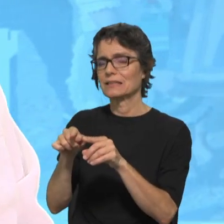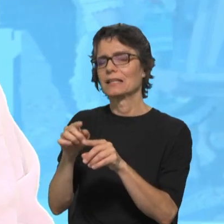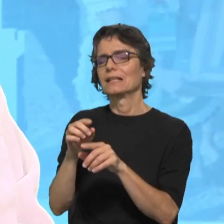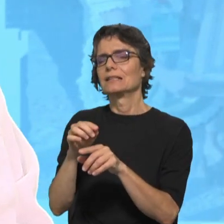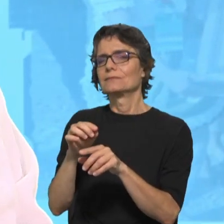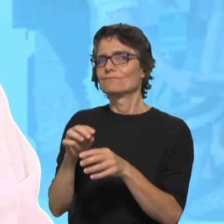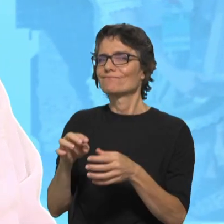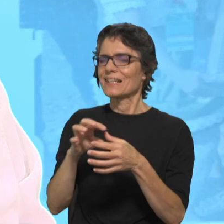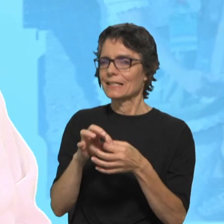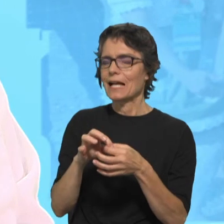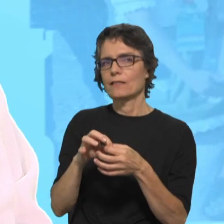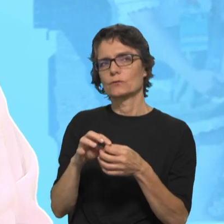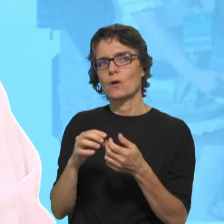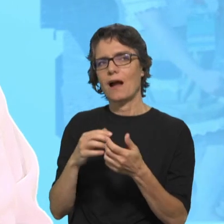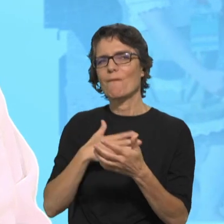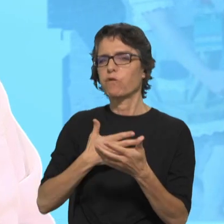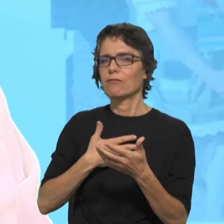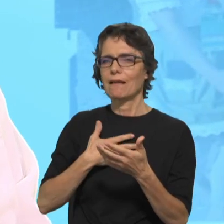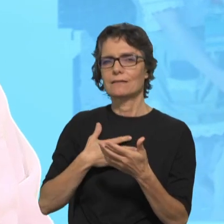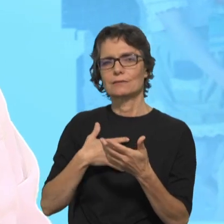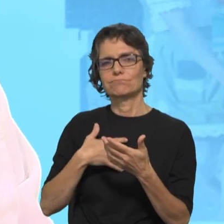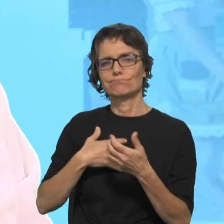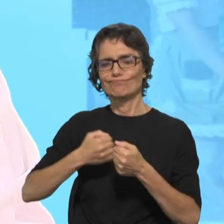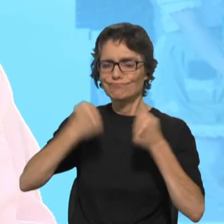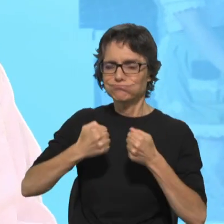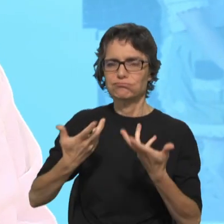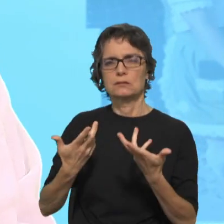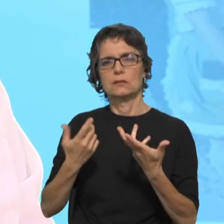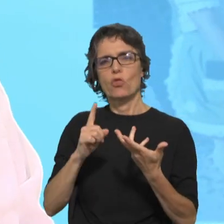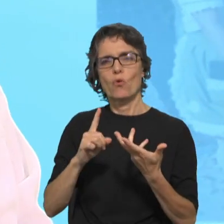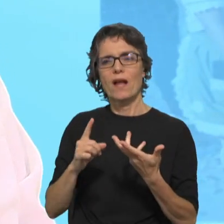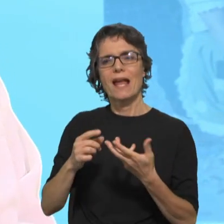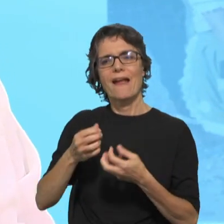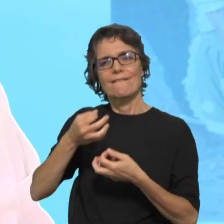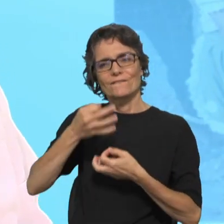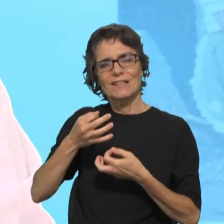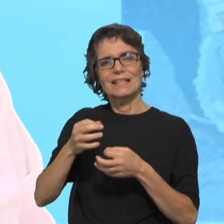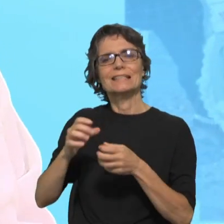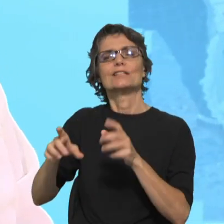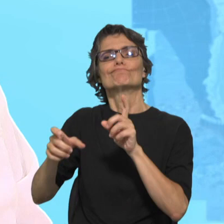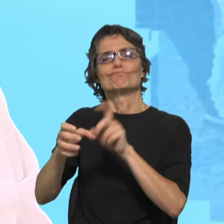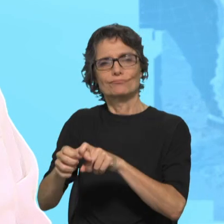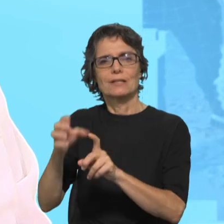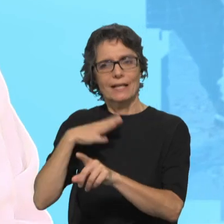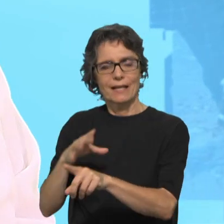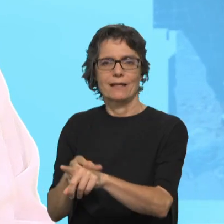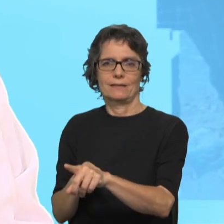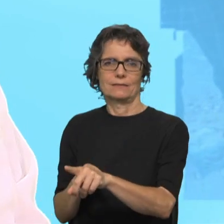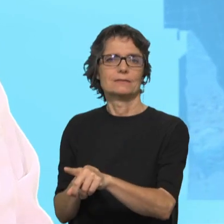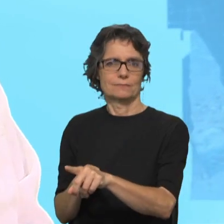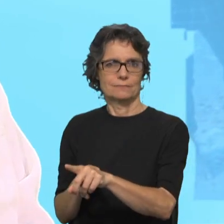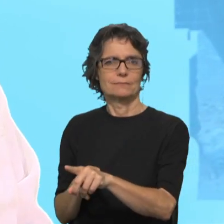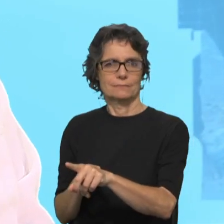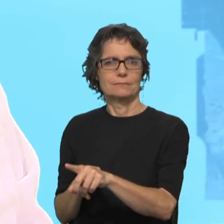um gesto de protesto, um ato de protesto, do que propriamente uma adesão incondicional ao discurso